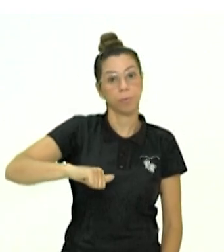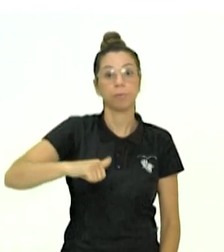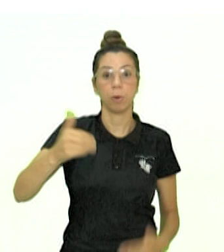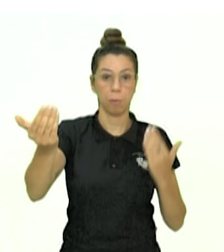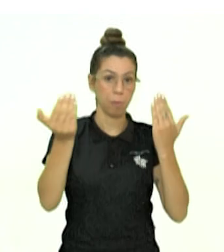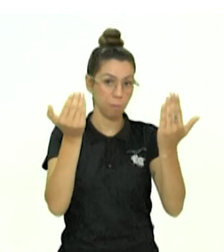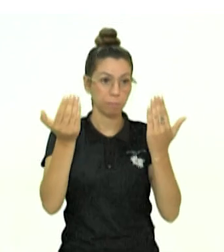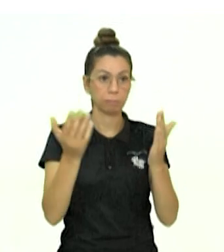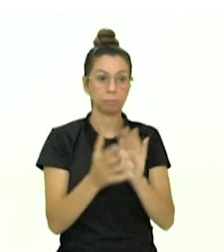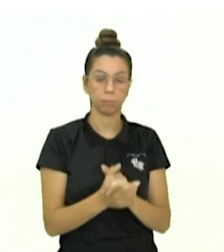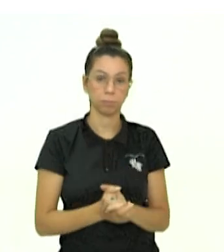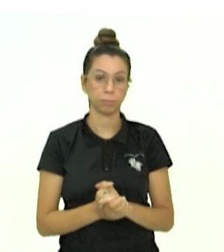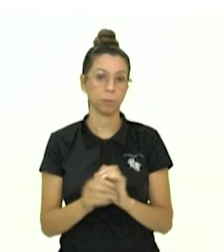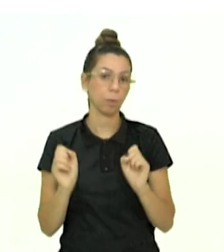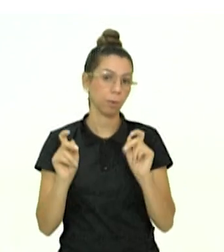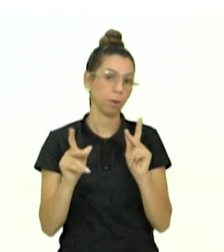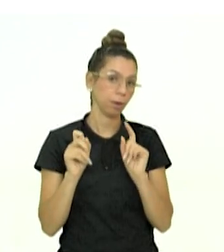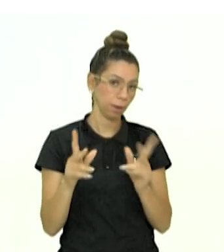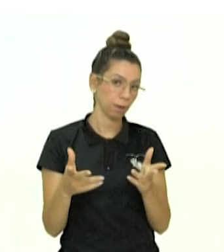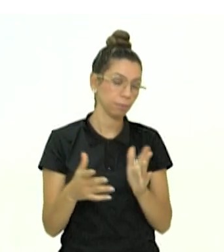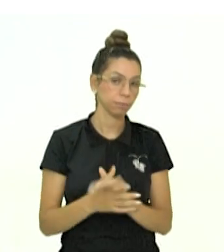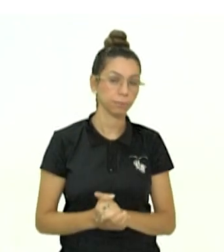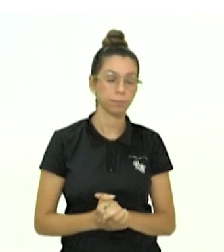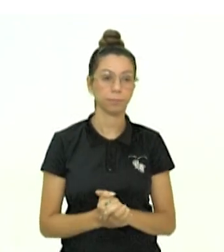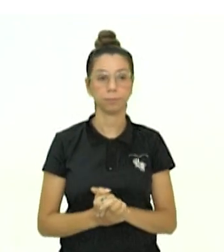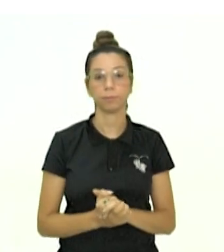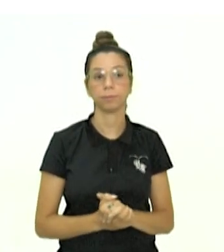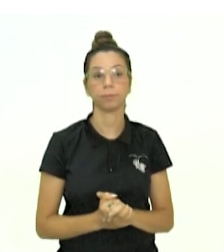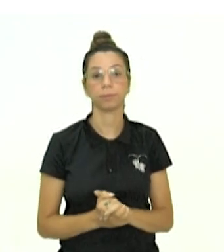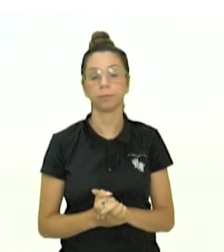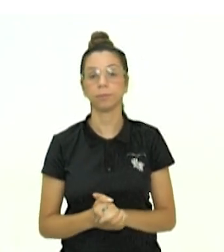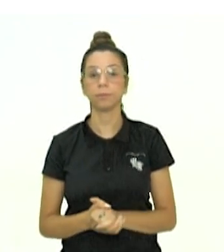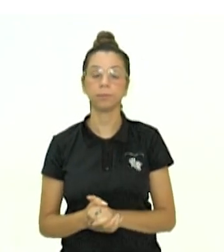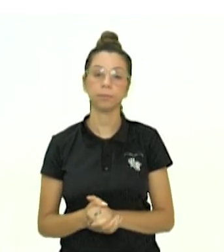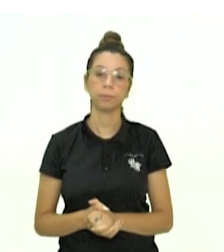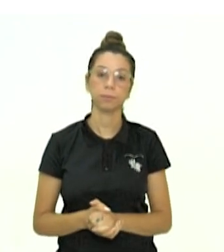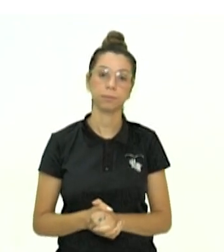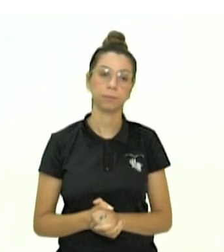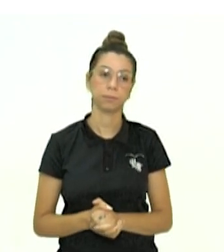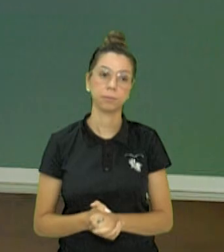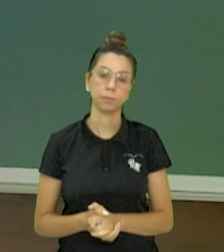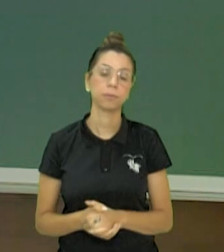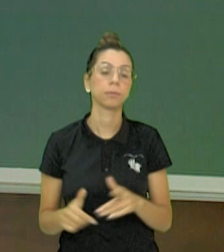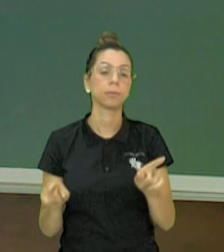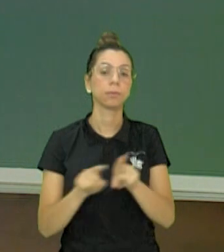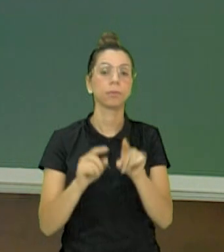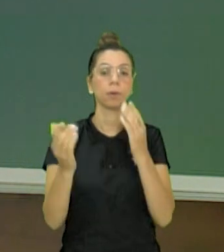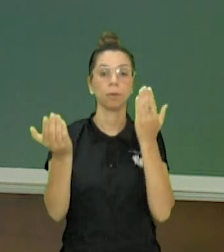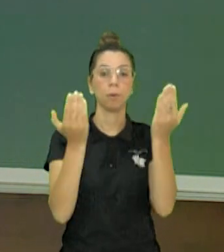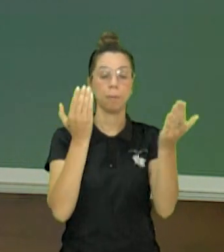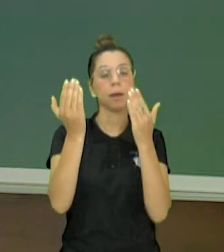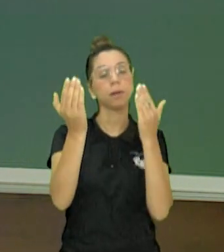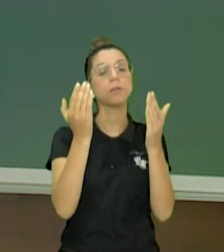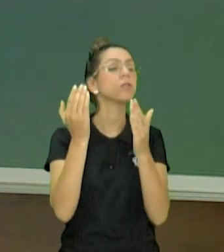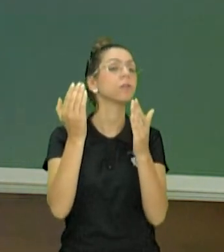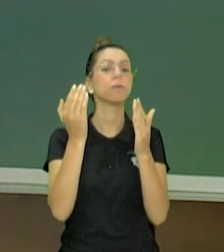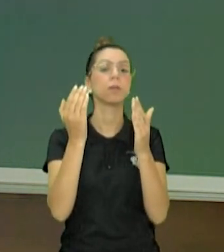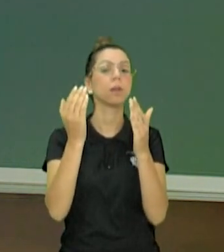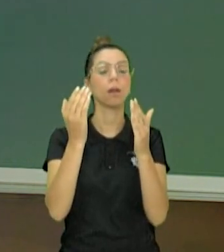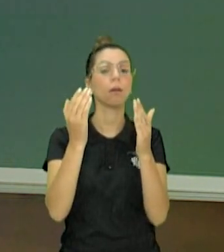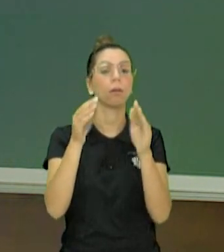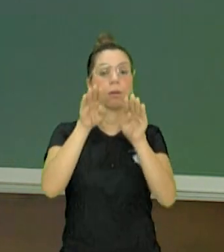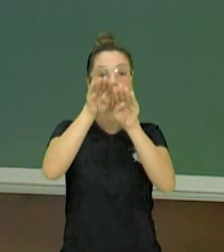Worse, pior. Beleza? E finalmente a gente falou sobre o comparativo de inferioridade, tá